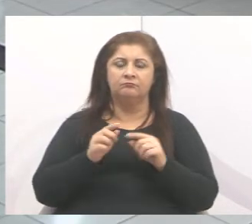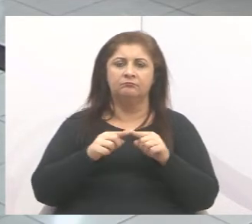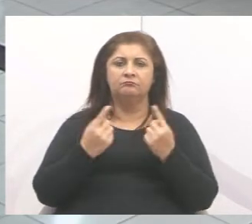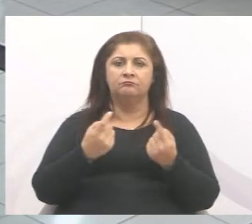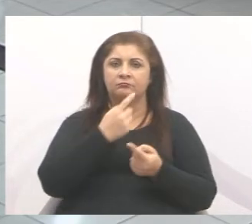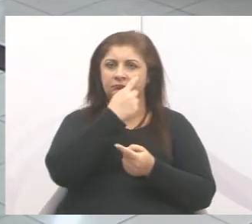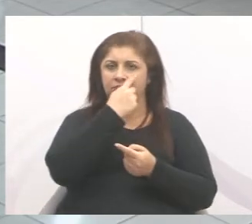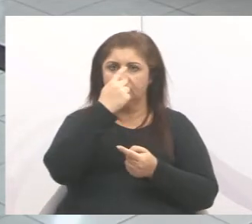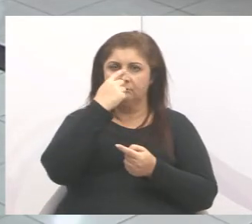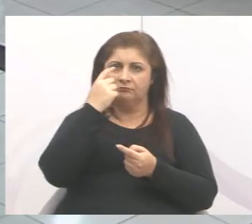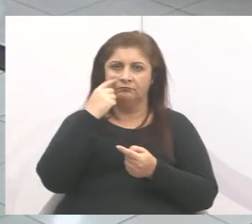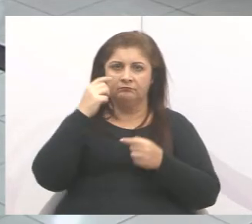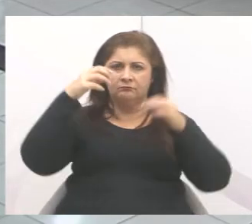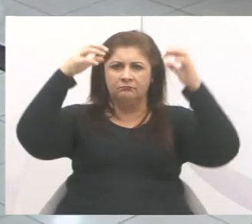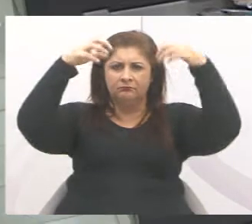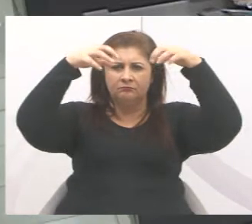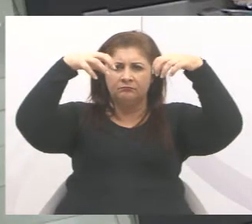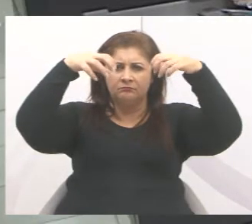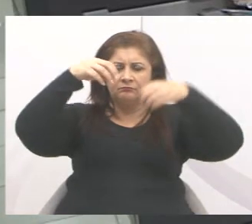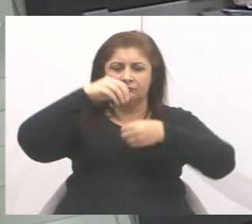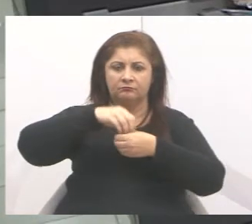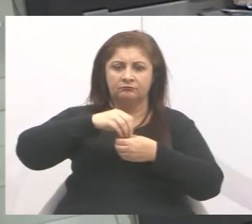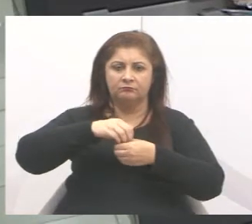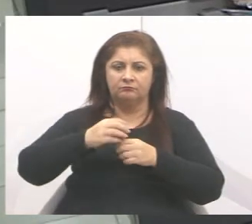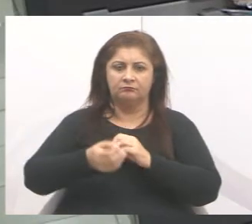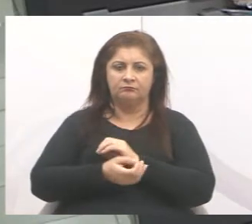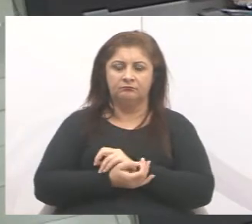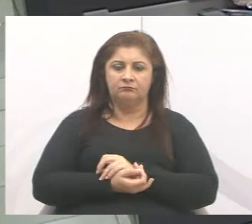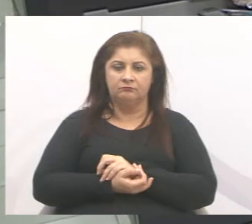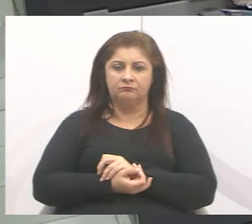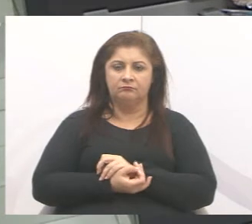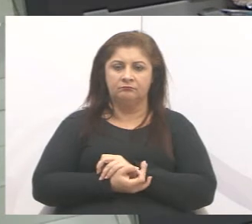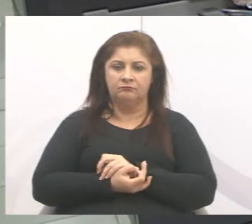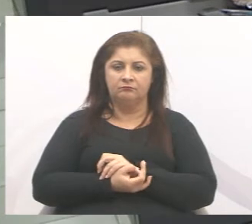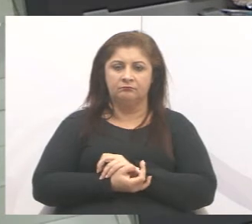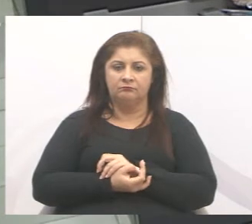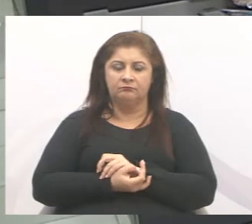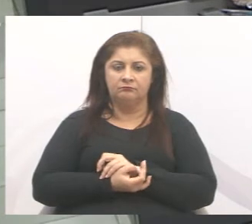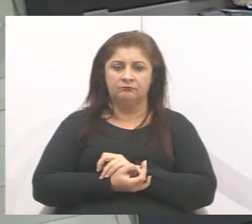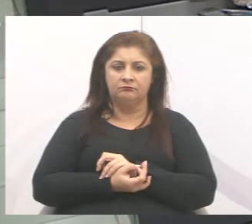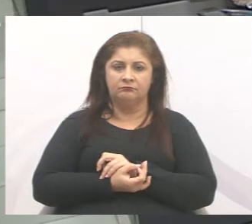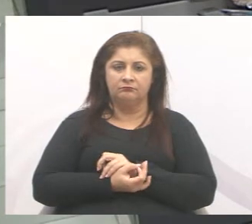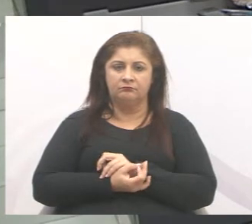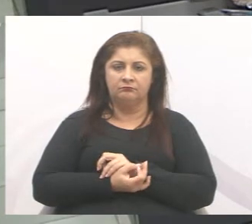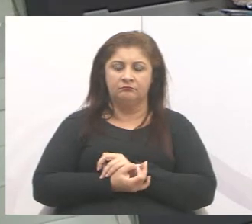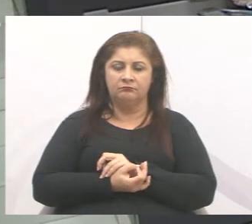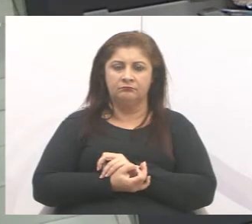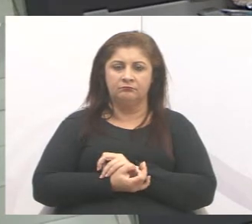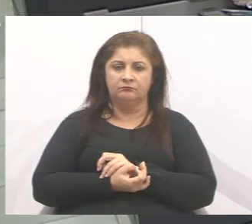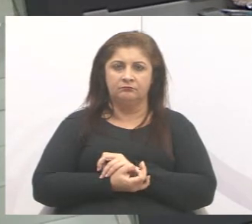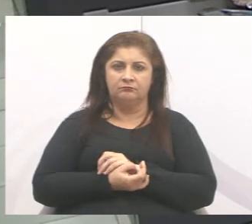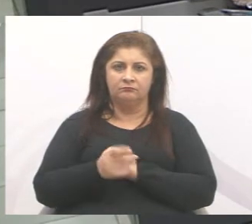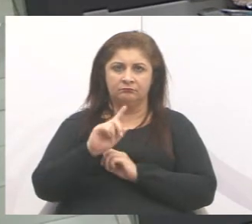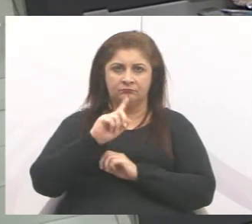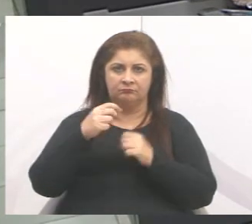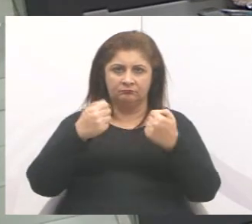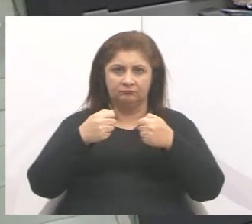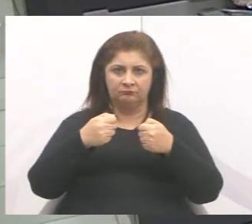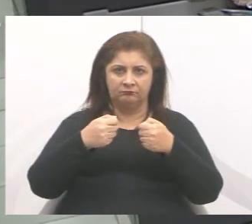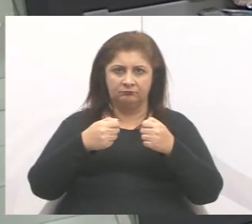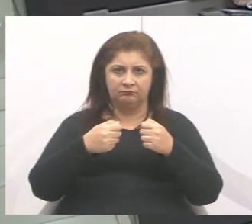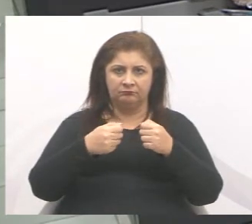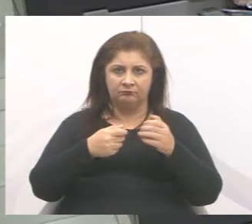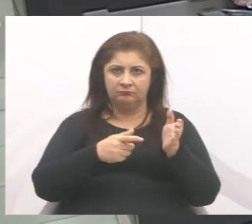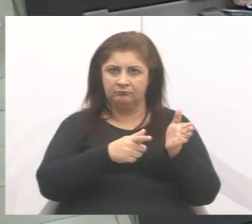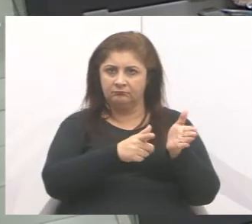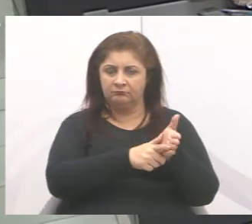aqui? Não era para estar aqui, nisso aqui também? Ela vai comer... Ou não precisa? Não, ela